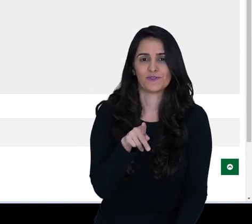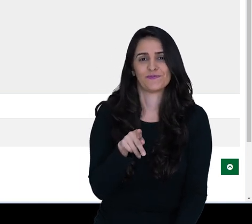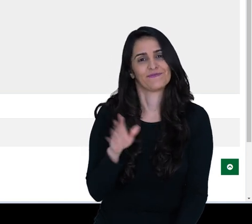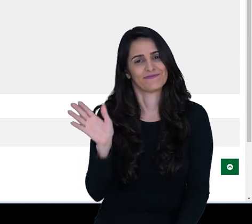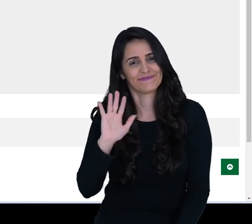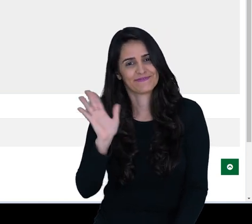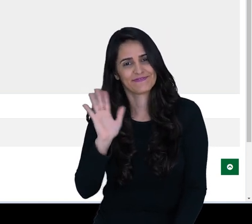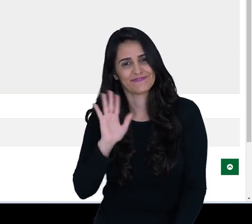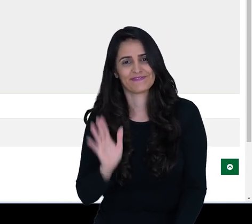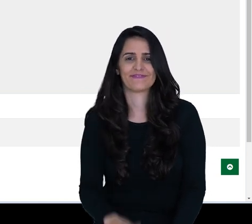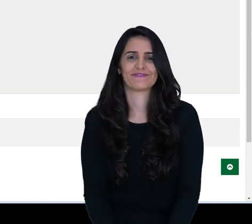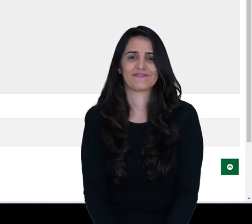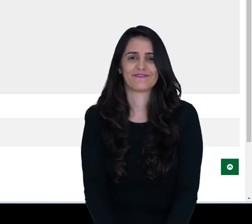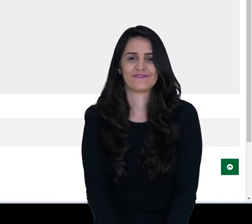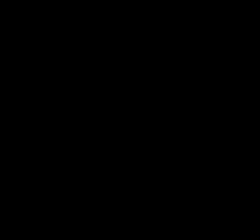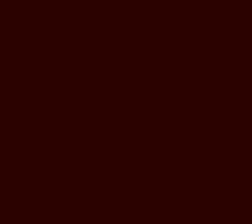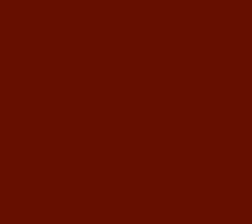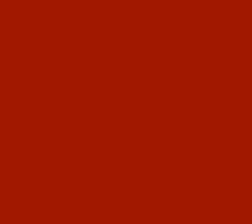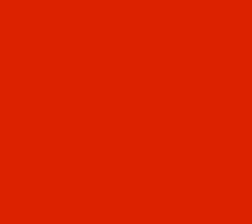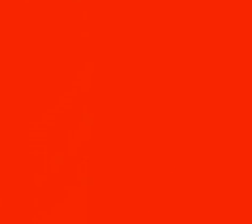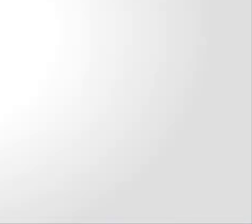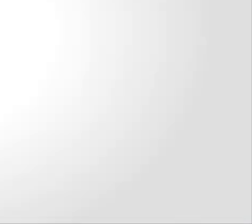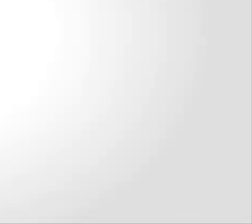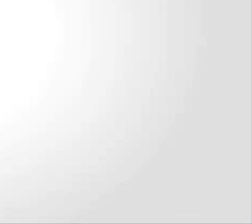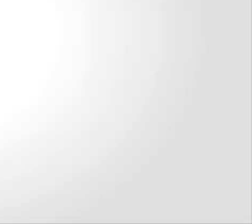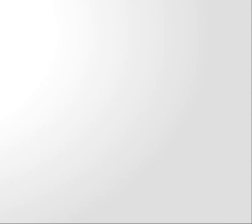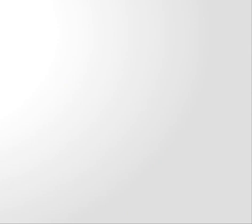é esse até o próximo tutorial